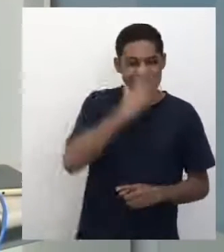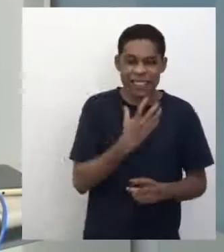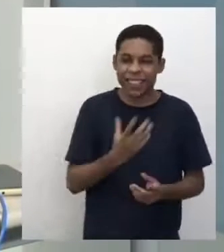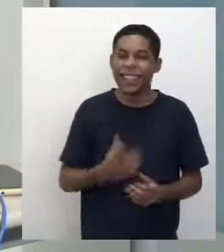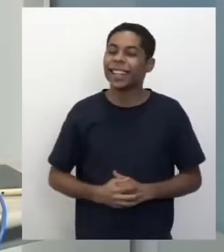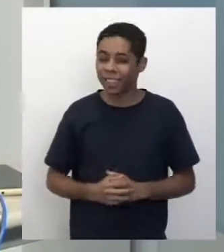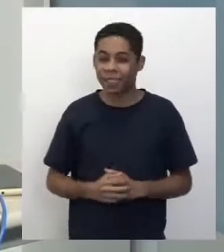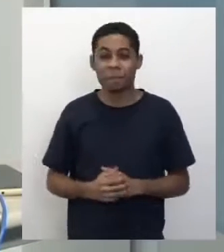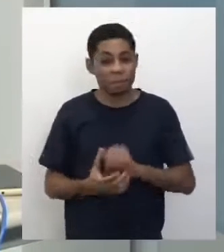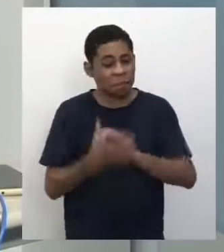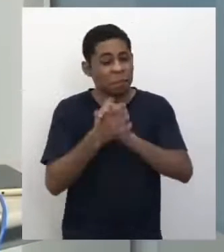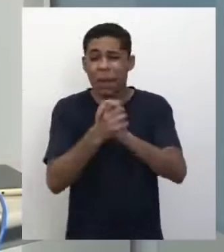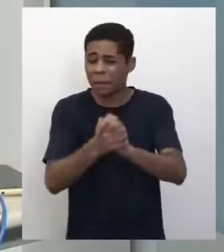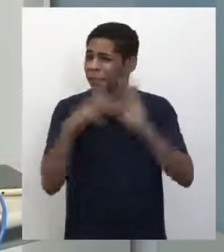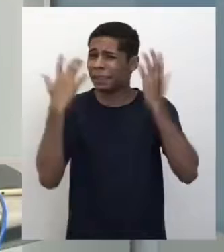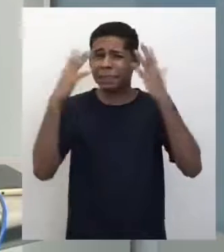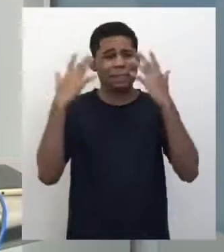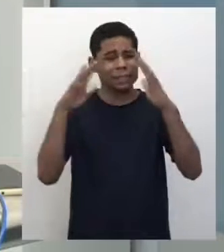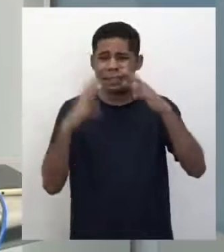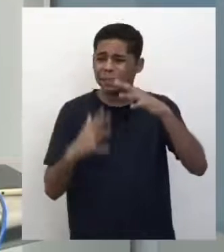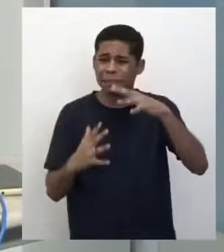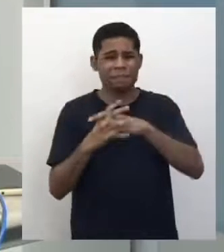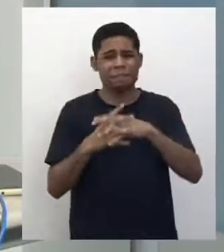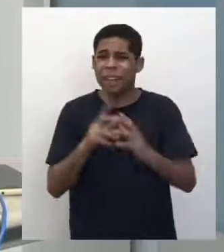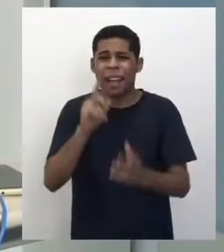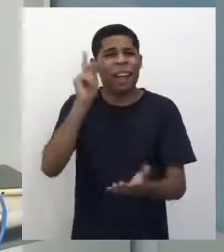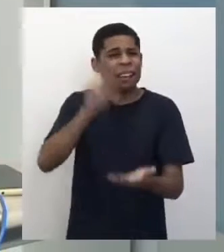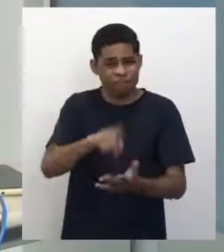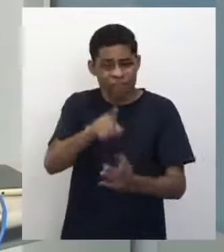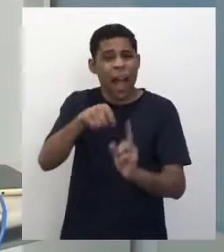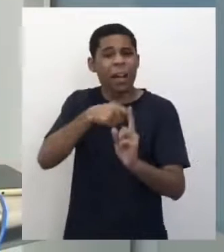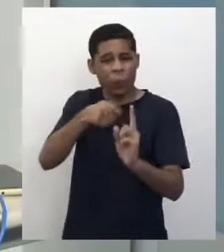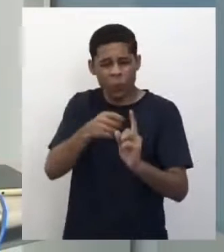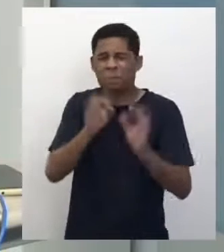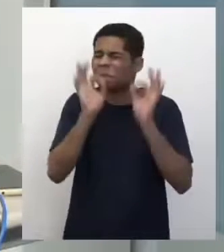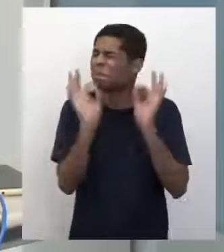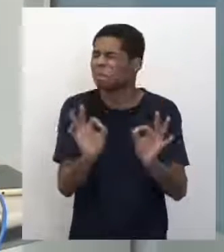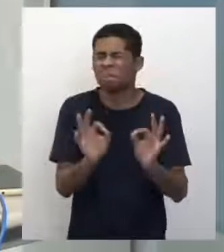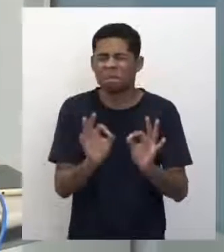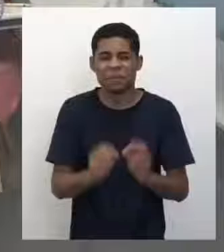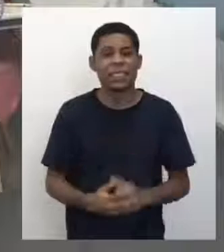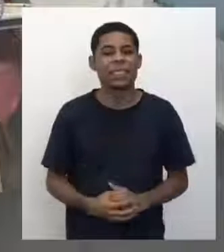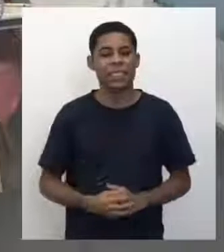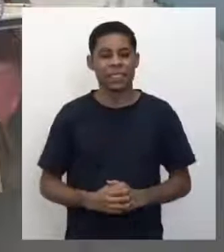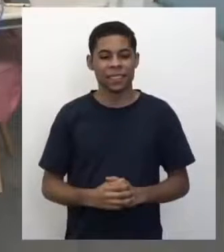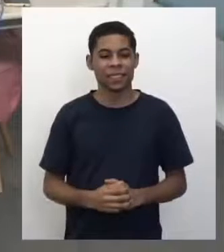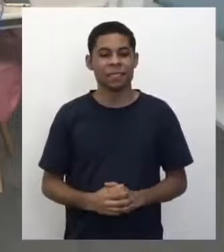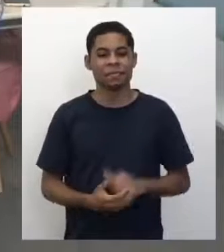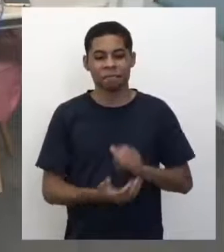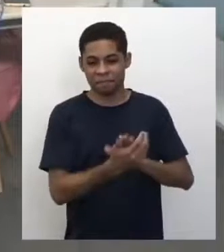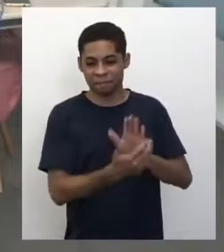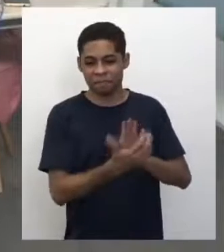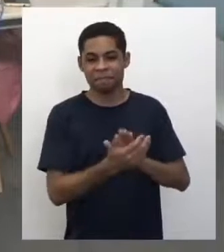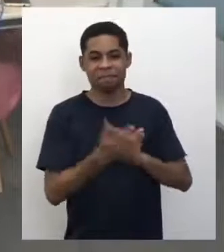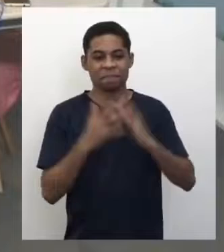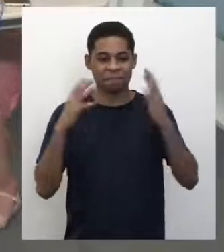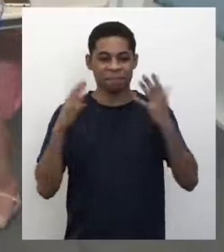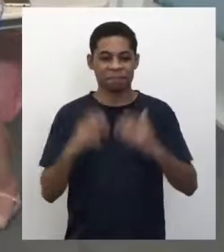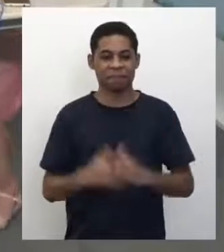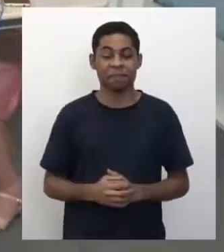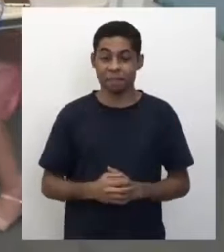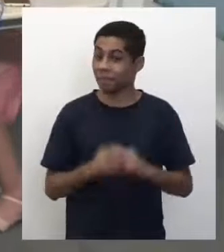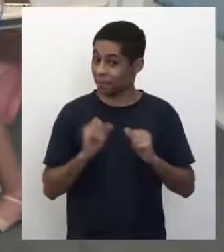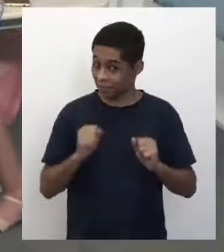arrasou. Ai, também achei, gente, arrasou. Verdadeiro artista, é isso aí. Hollywood te espera, professor. Vou mandar meu